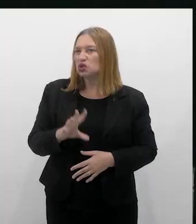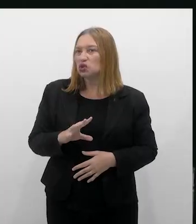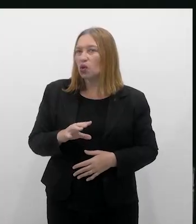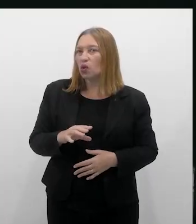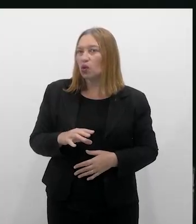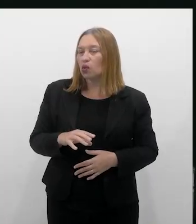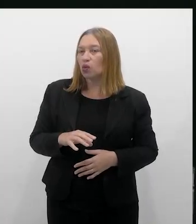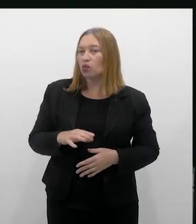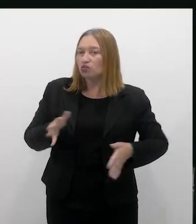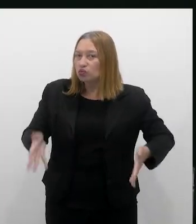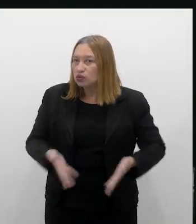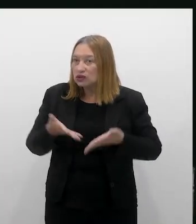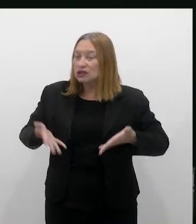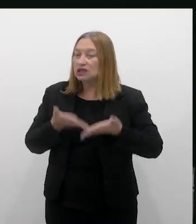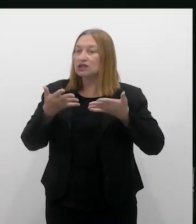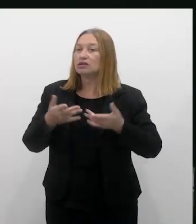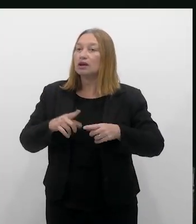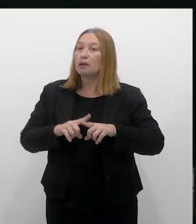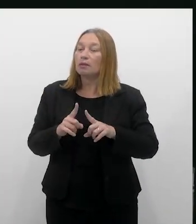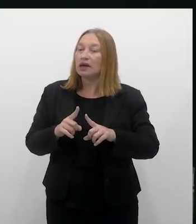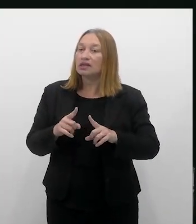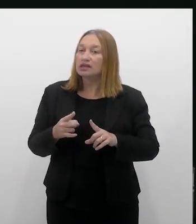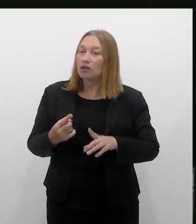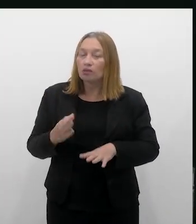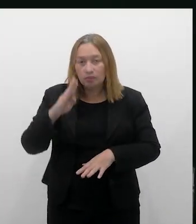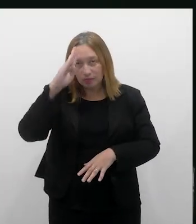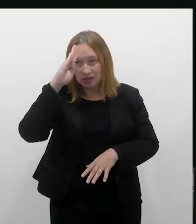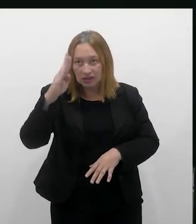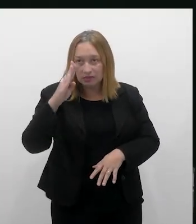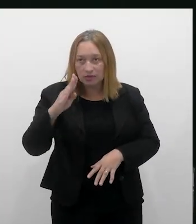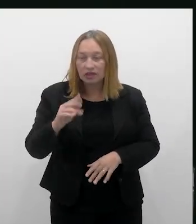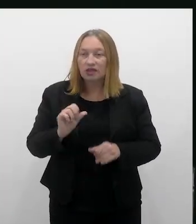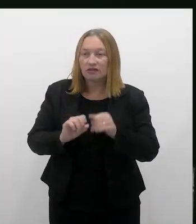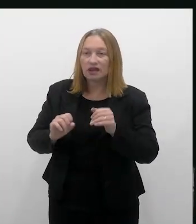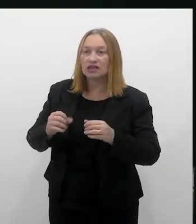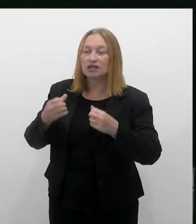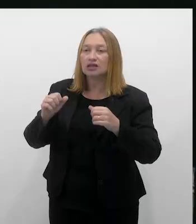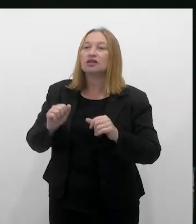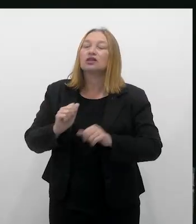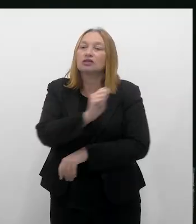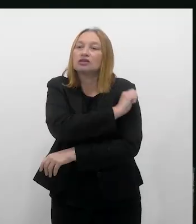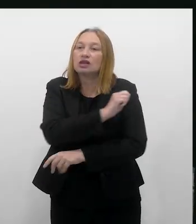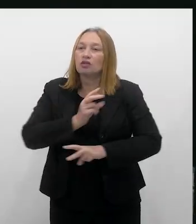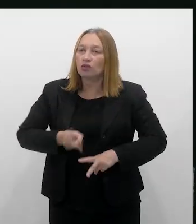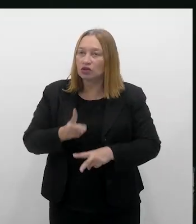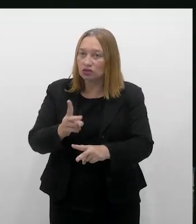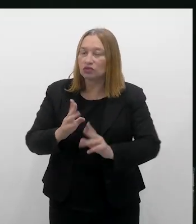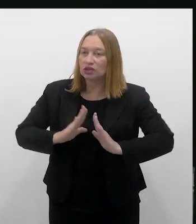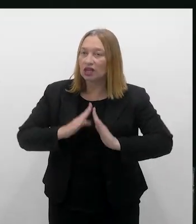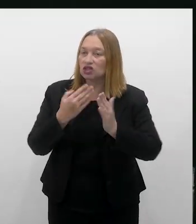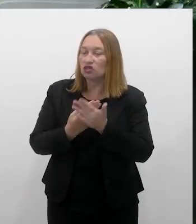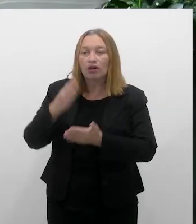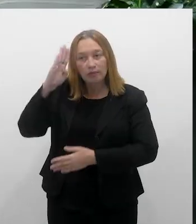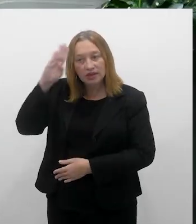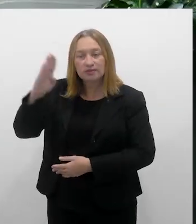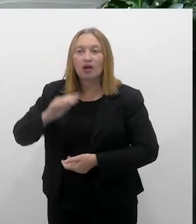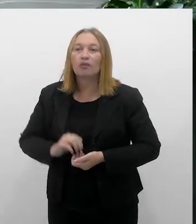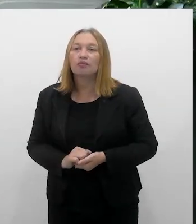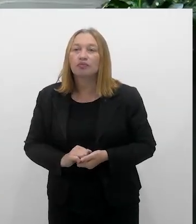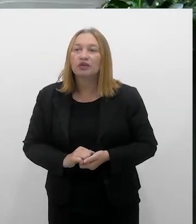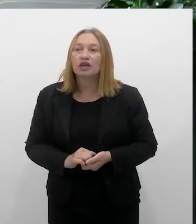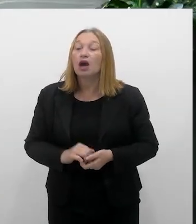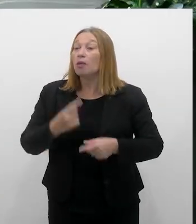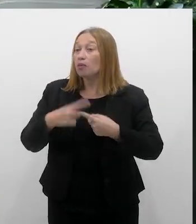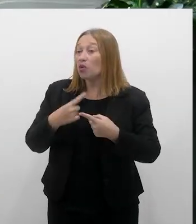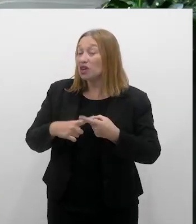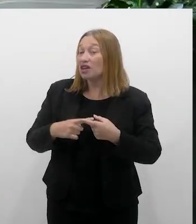Isso não é só um incentivo, mas isso é um dos itens que fazem com que os alunos permaneçam nas escolas. Sim, é fundamental.